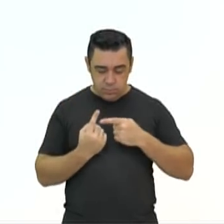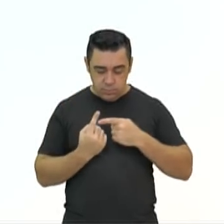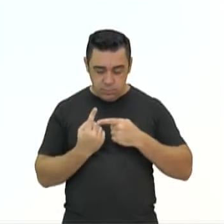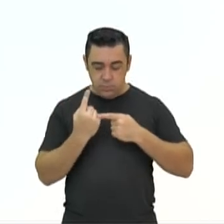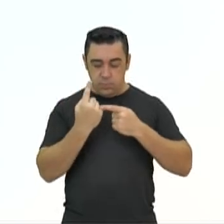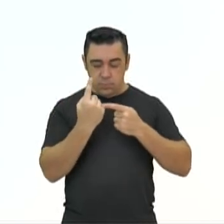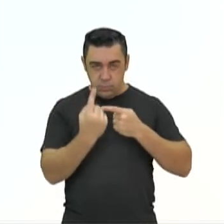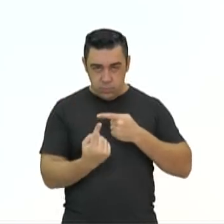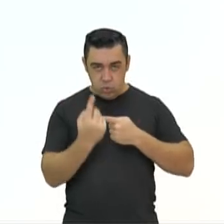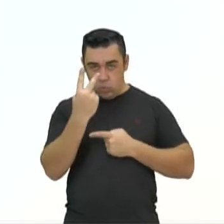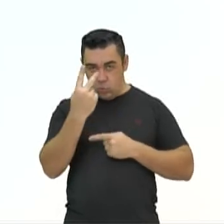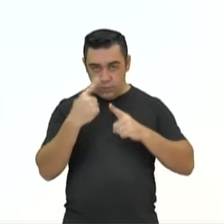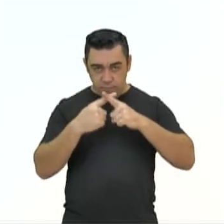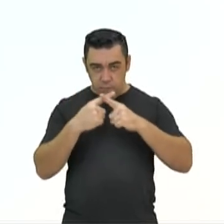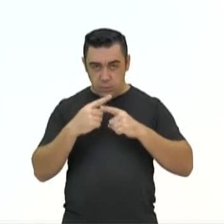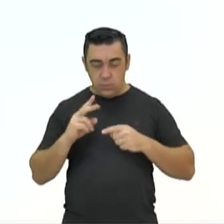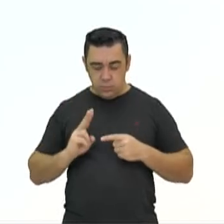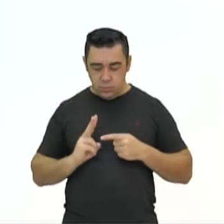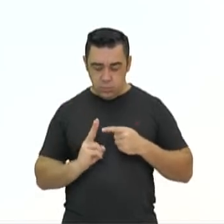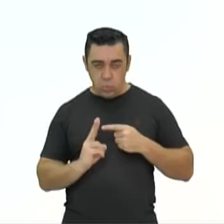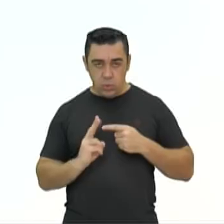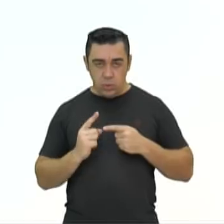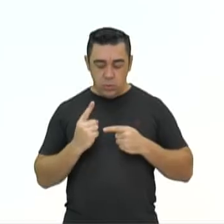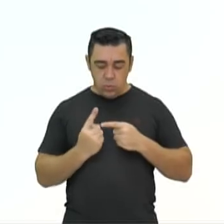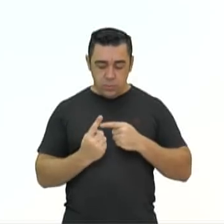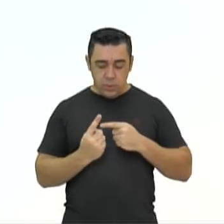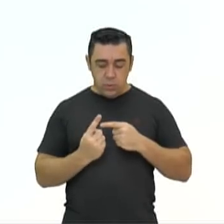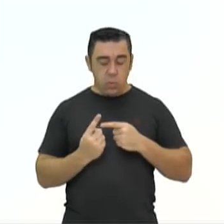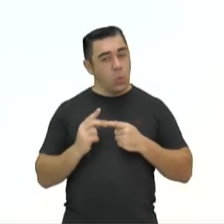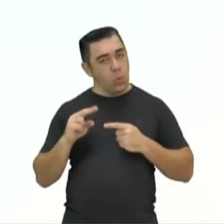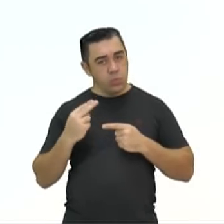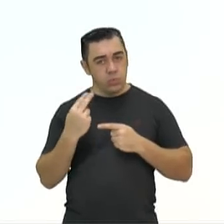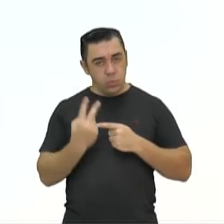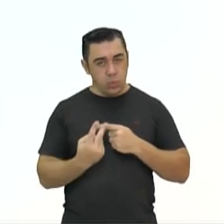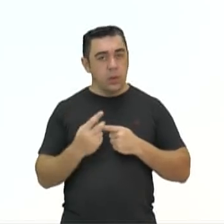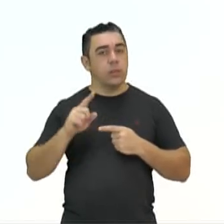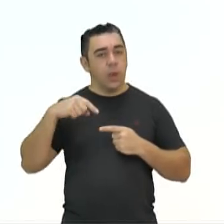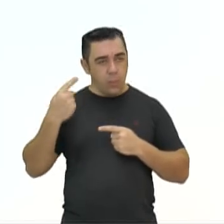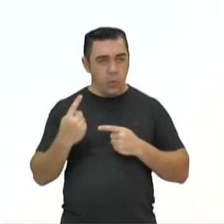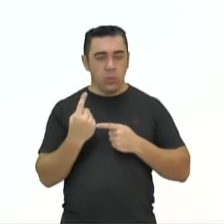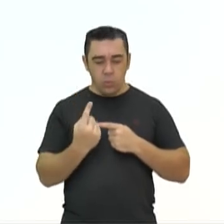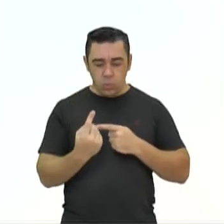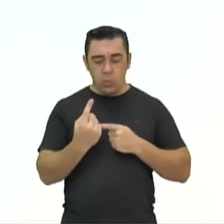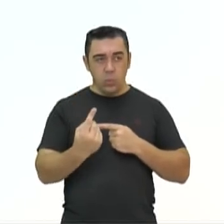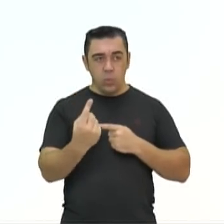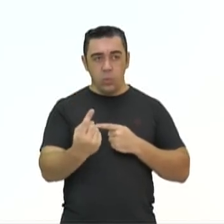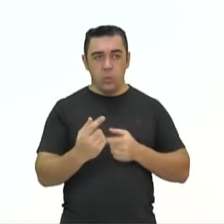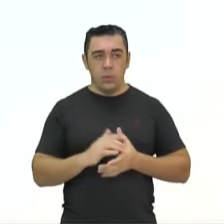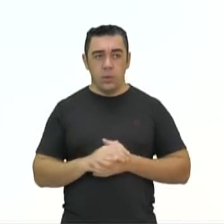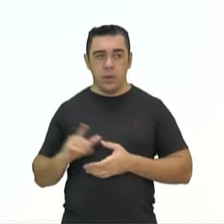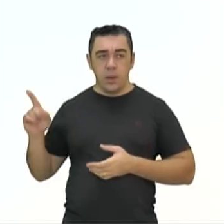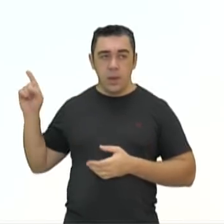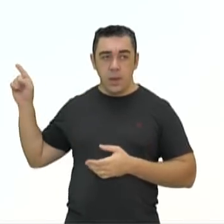pode pular 2 casas, ó, ou uma ou 2, depois só uma. Essa